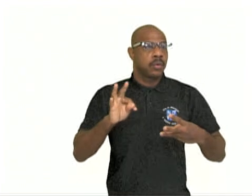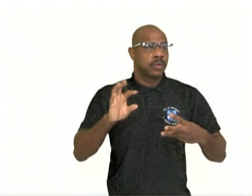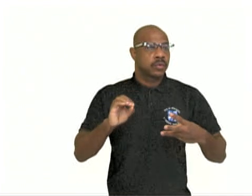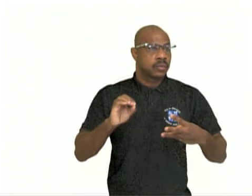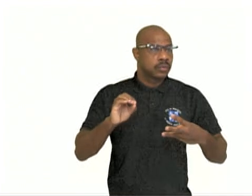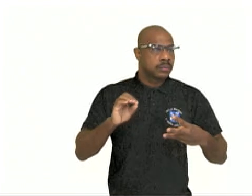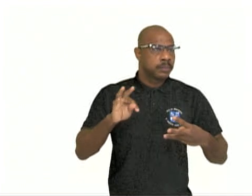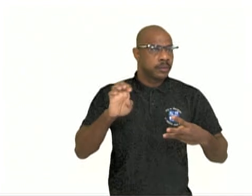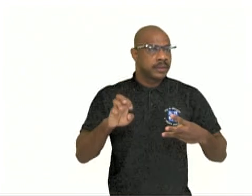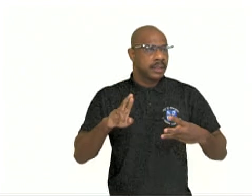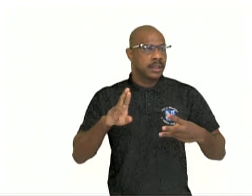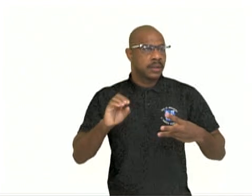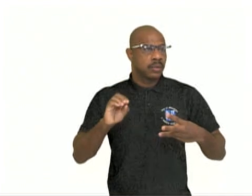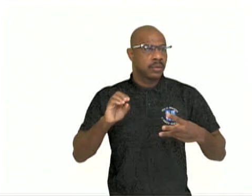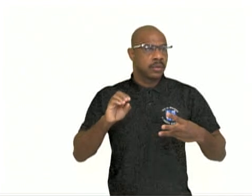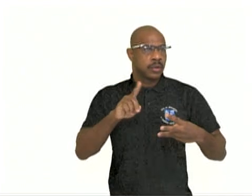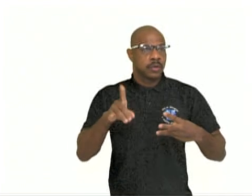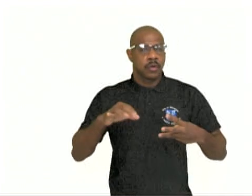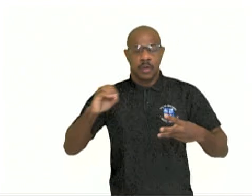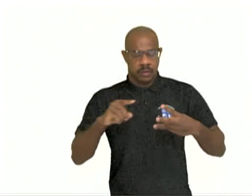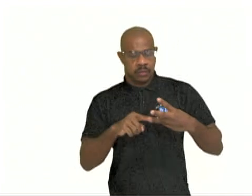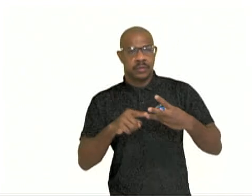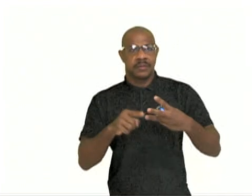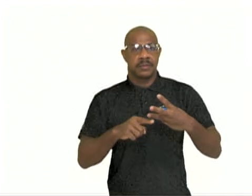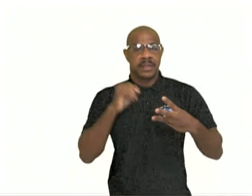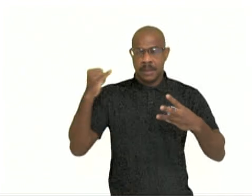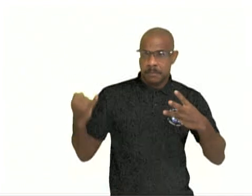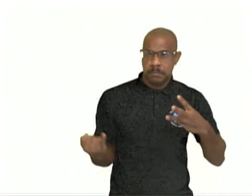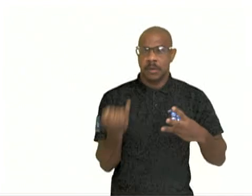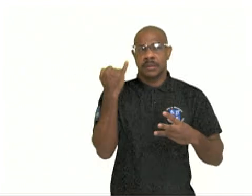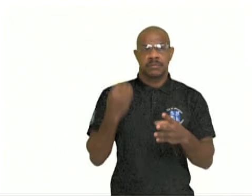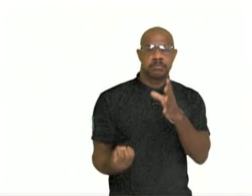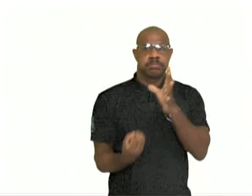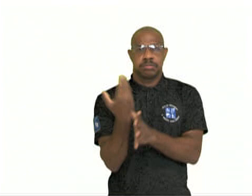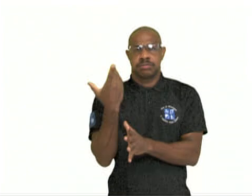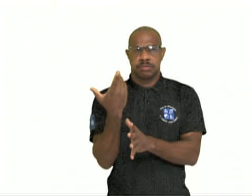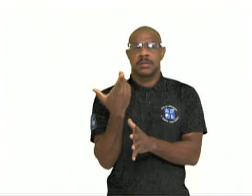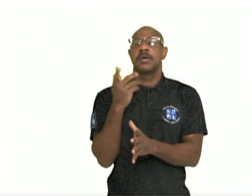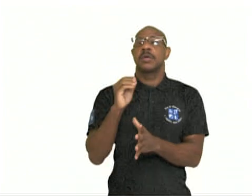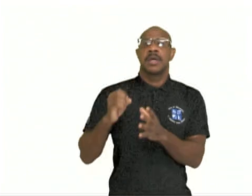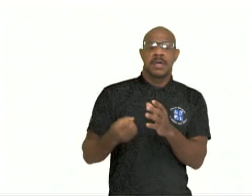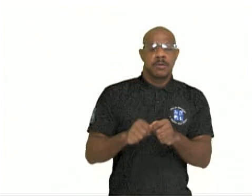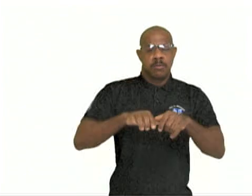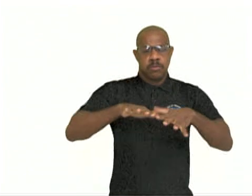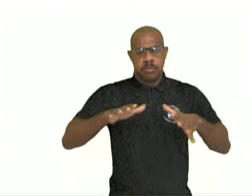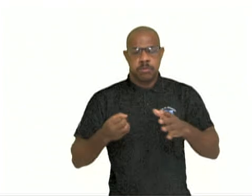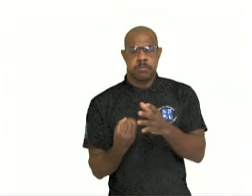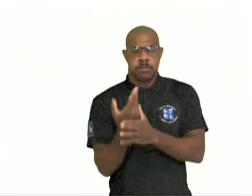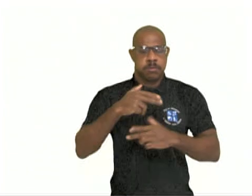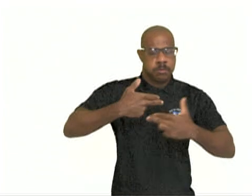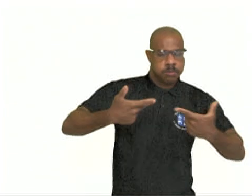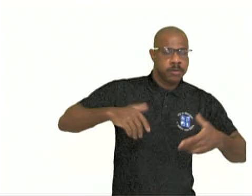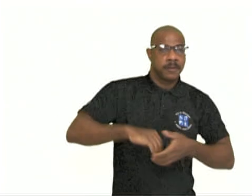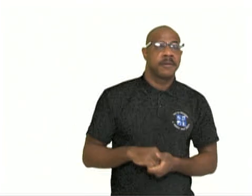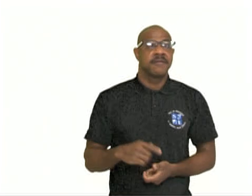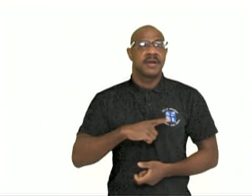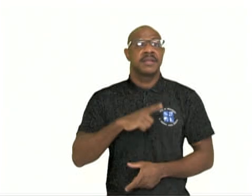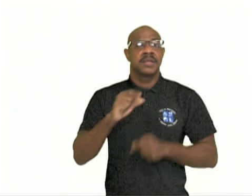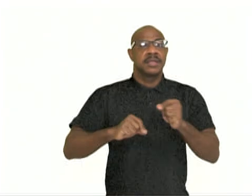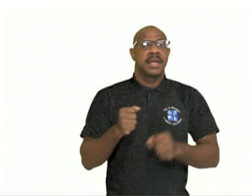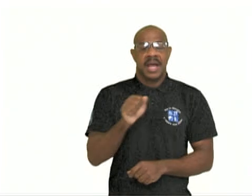de gases importantes na atmosfera e o surgimento de algumas algas e bactérias. E aqui nós vamos ter